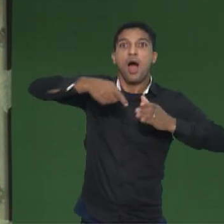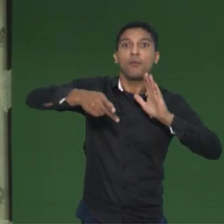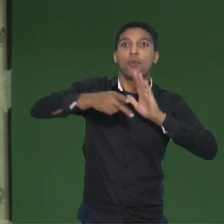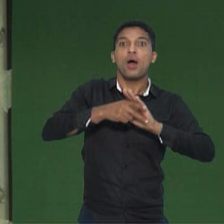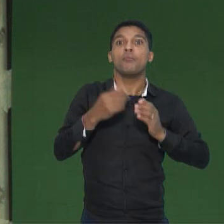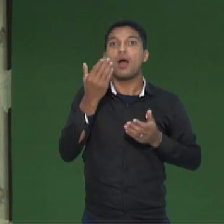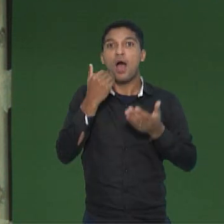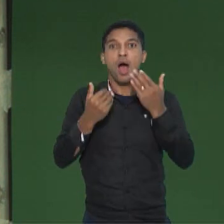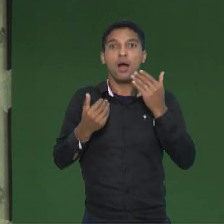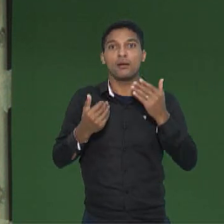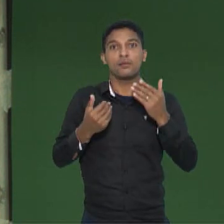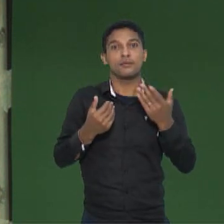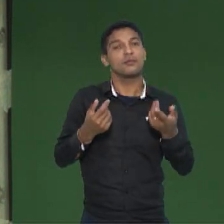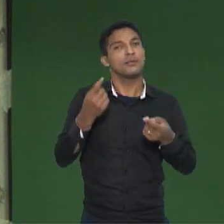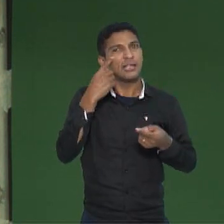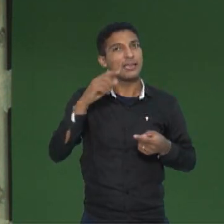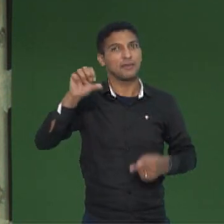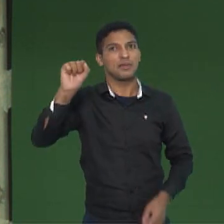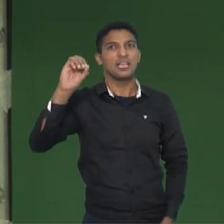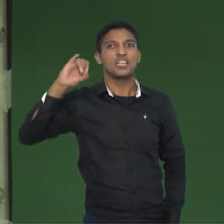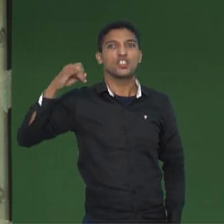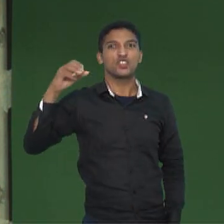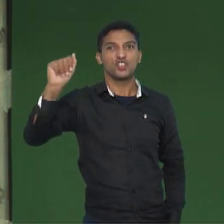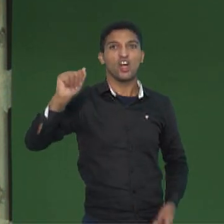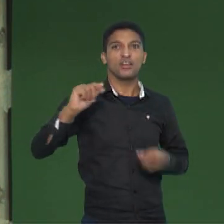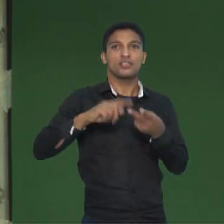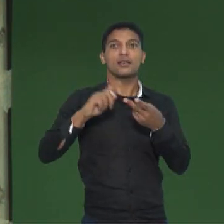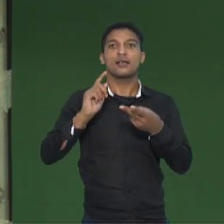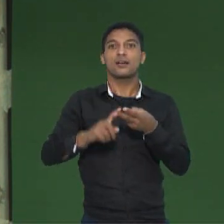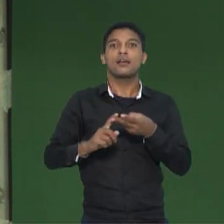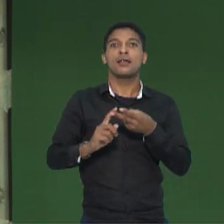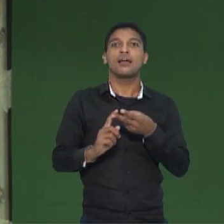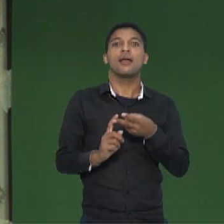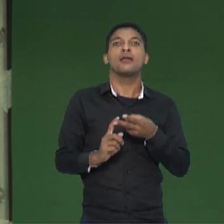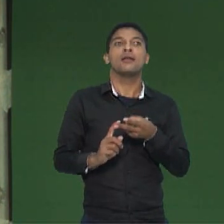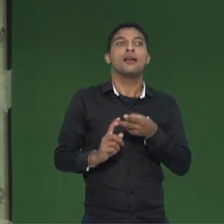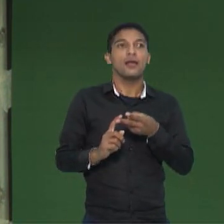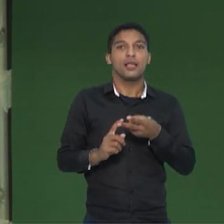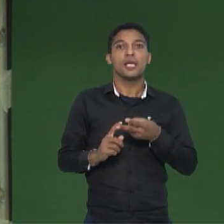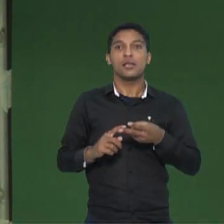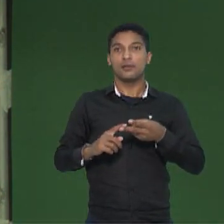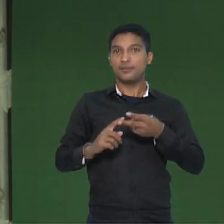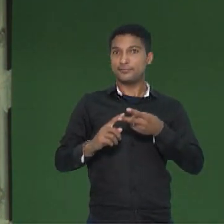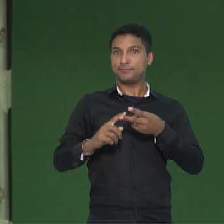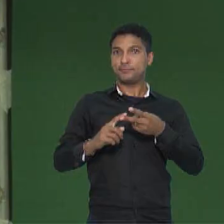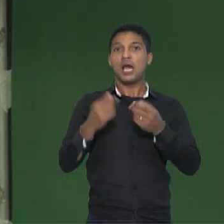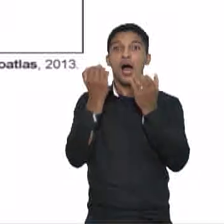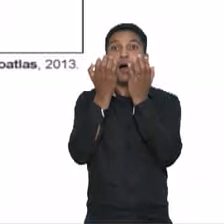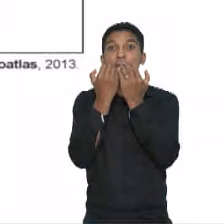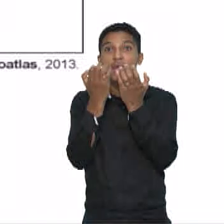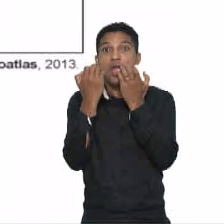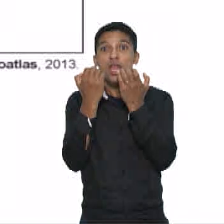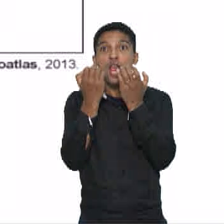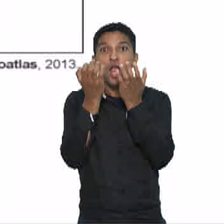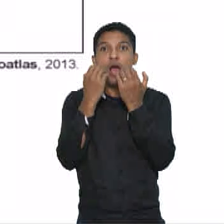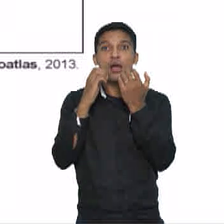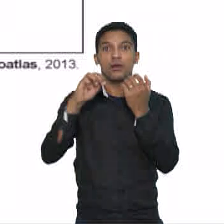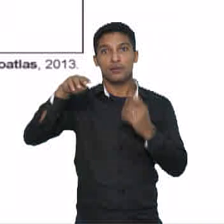alimentados os animais com soja e com milho para que pudesse produzir proteína. Olha esse quiz, por favor.